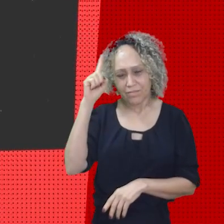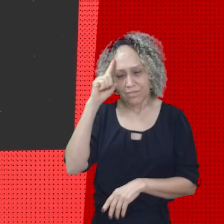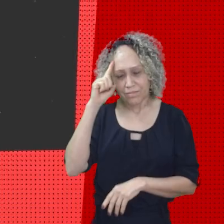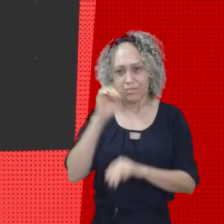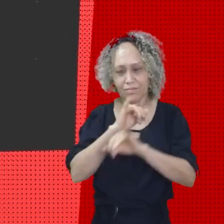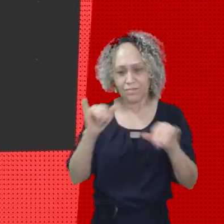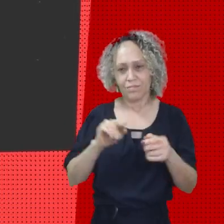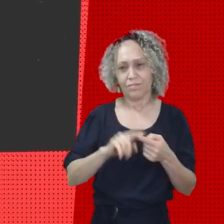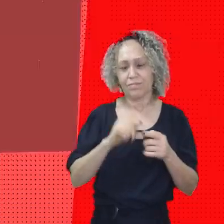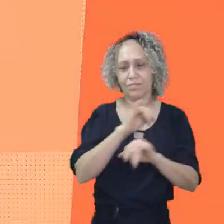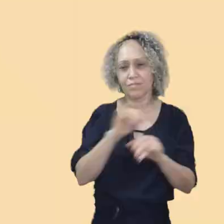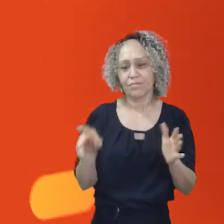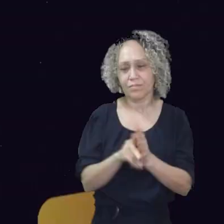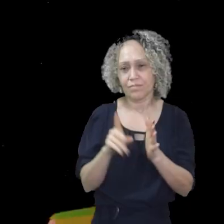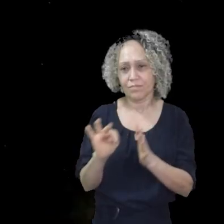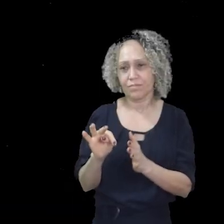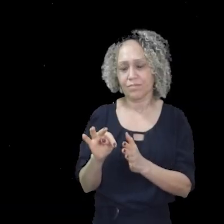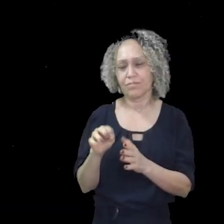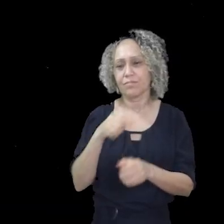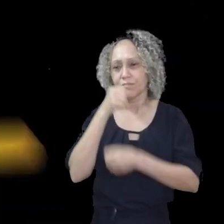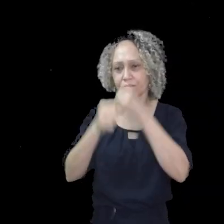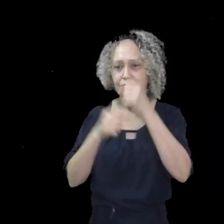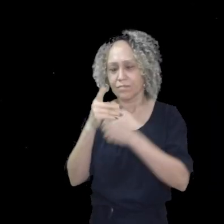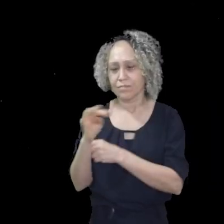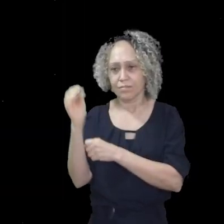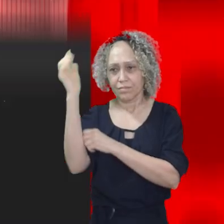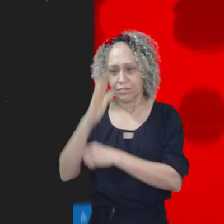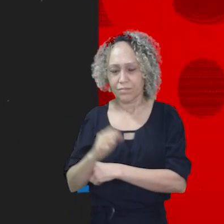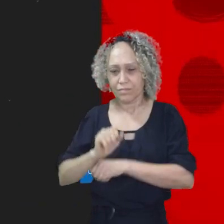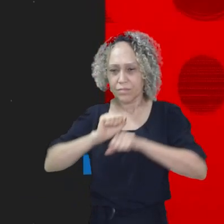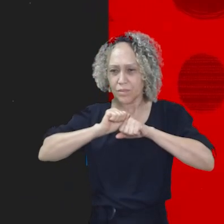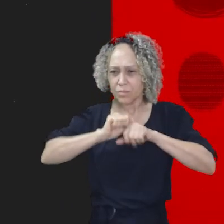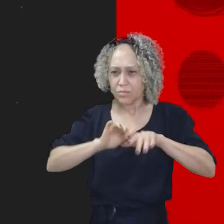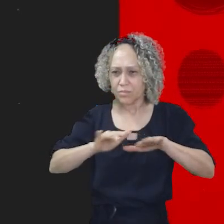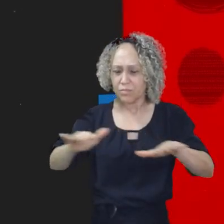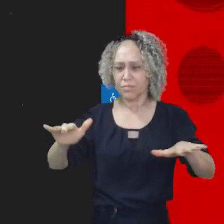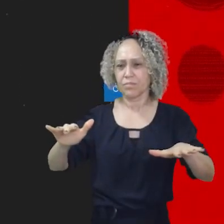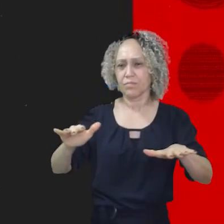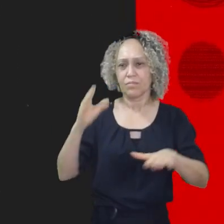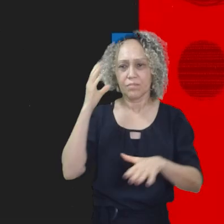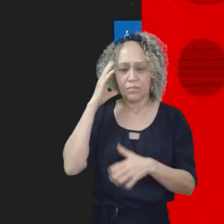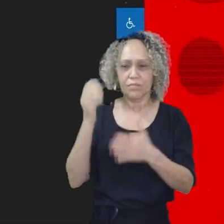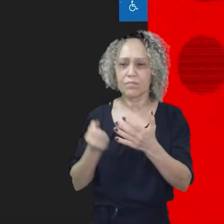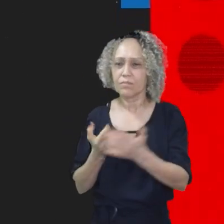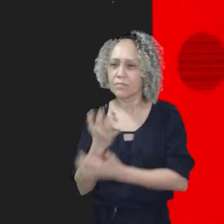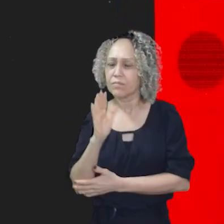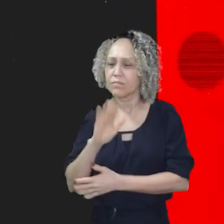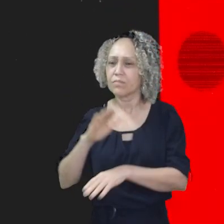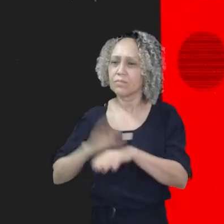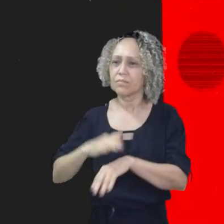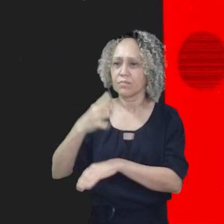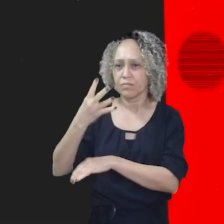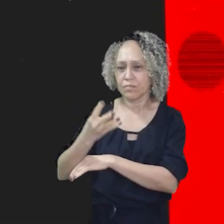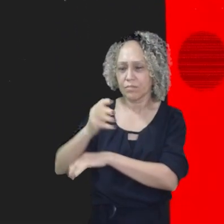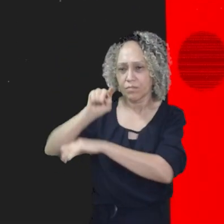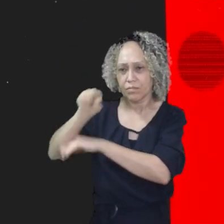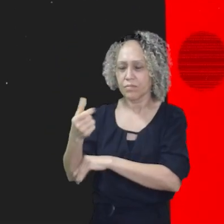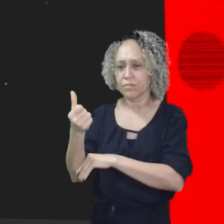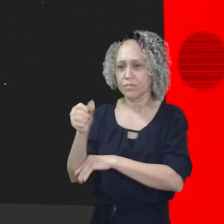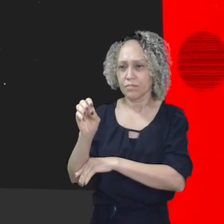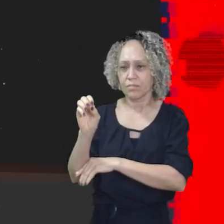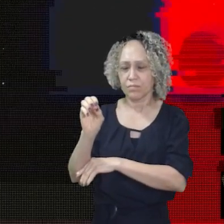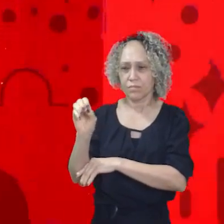PT e o jornal PT Brasil seguem ampliando sua voz, além de podcasts que já ultrapassaram